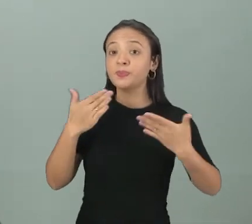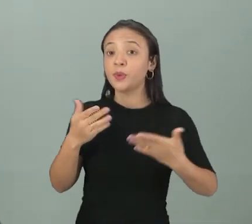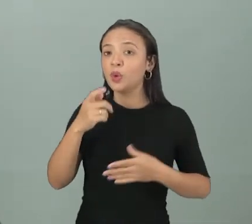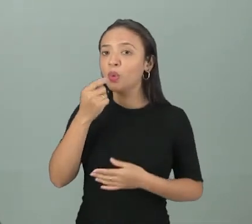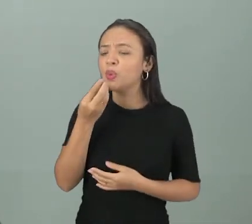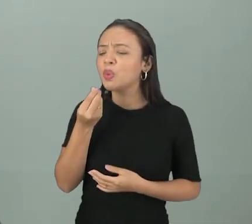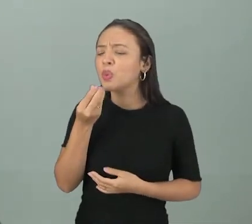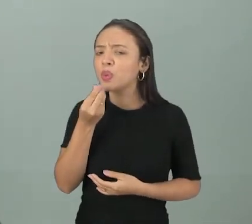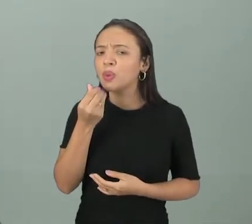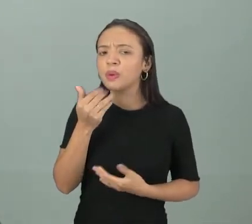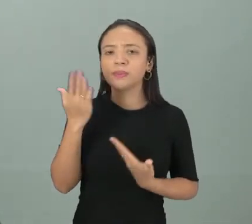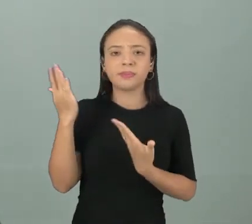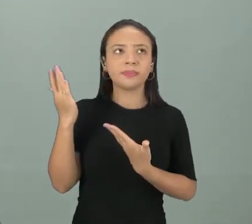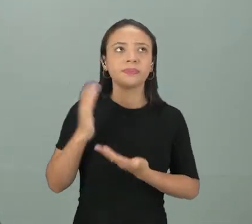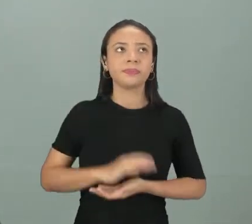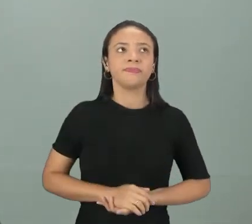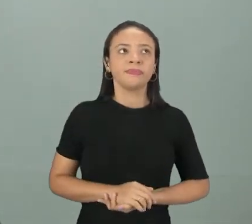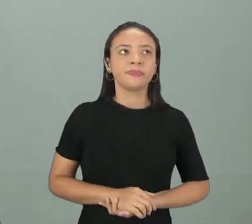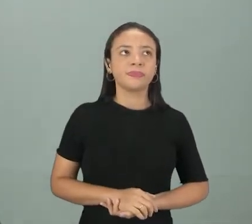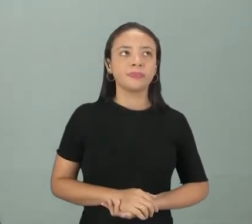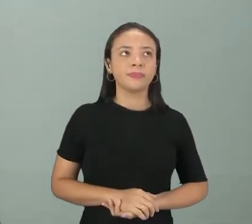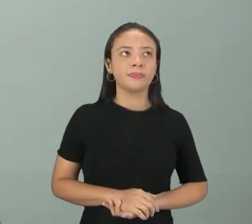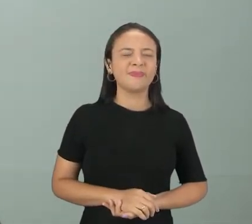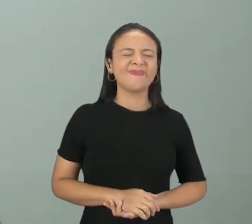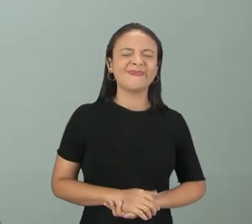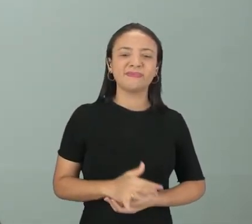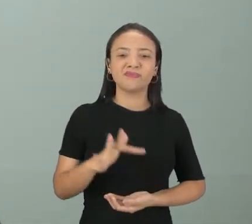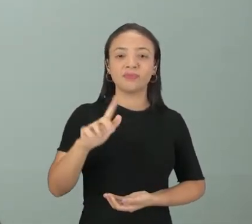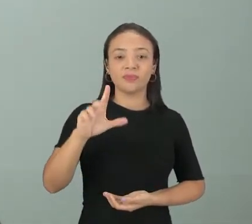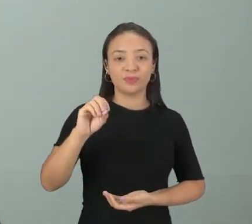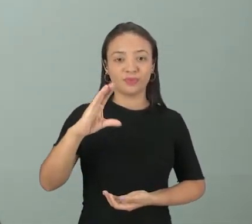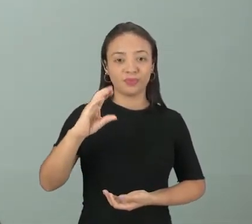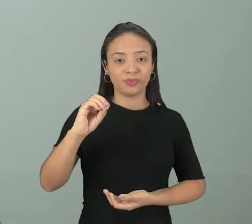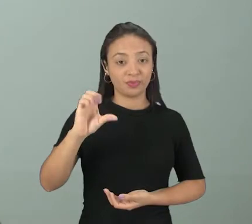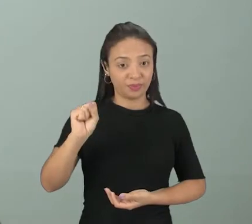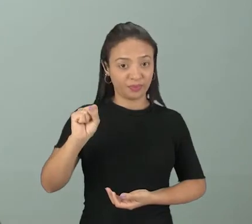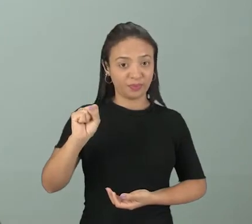sabores e foram eles o floco